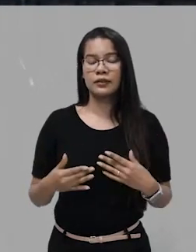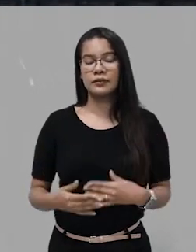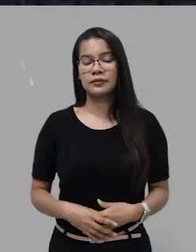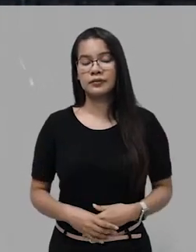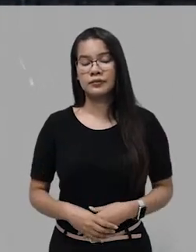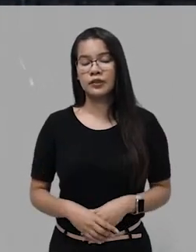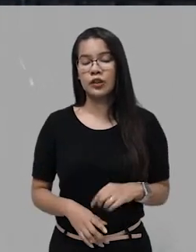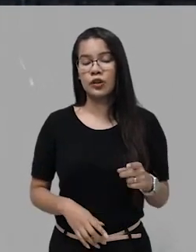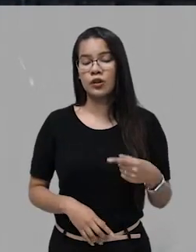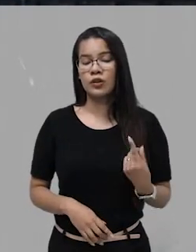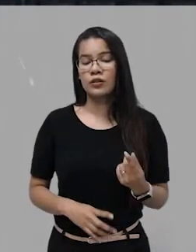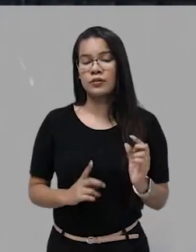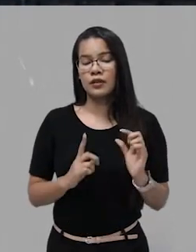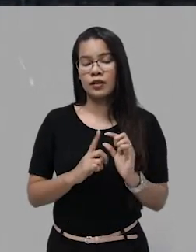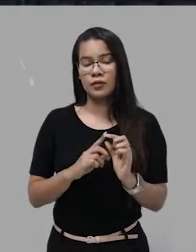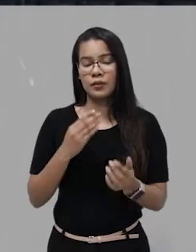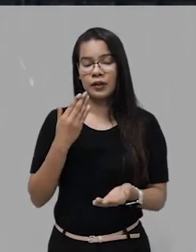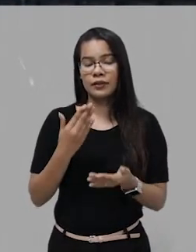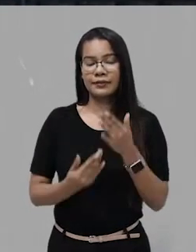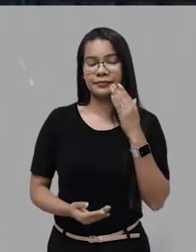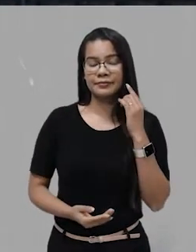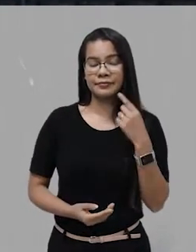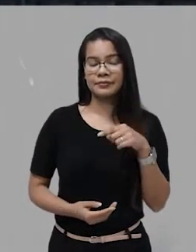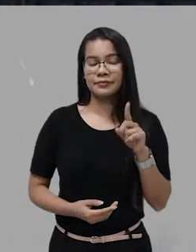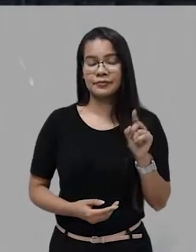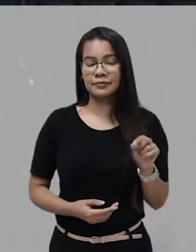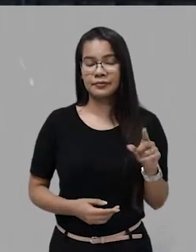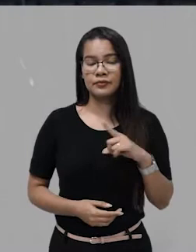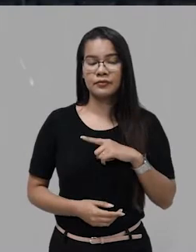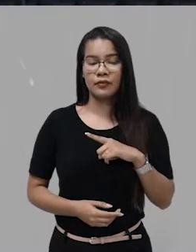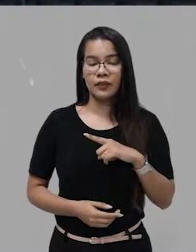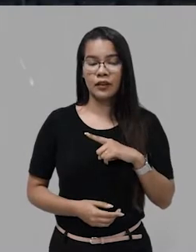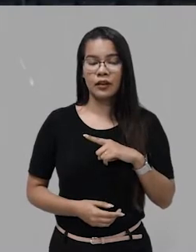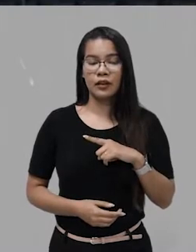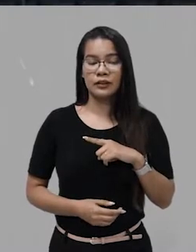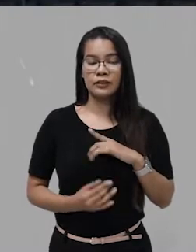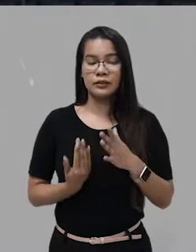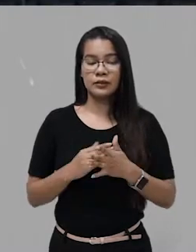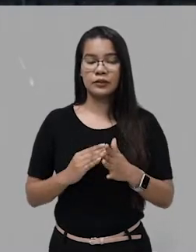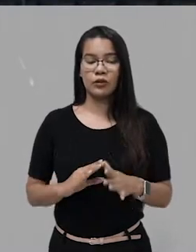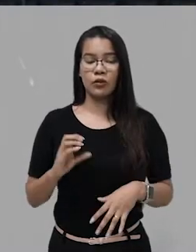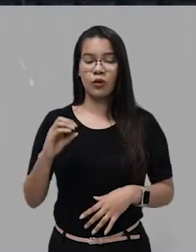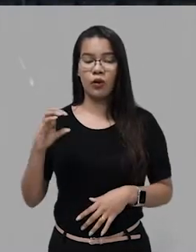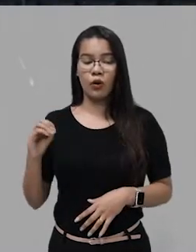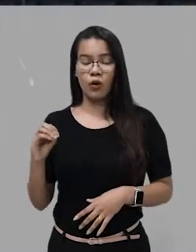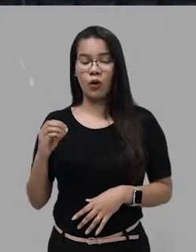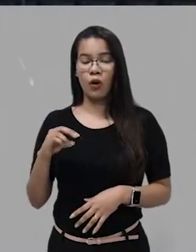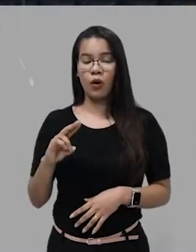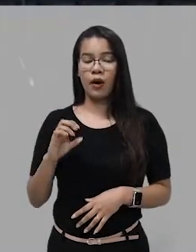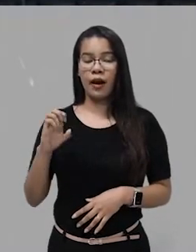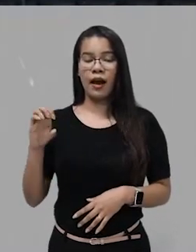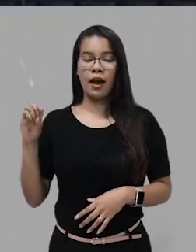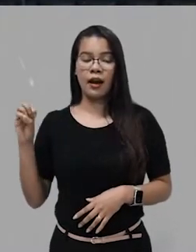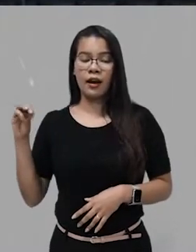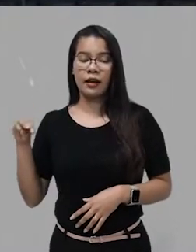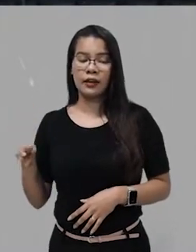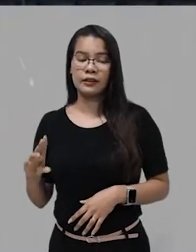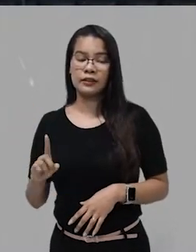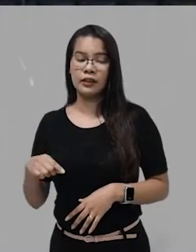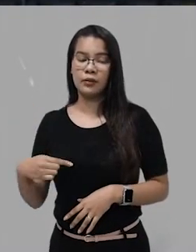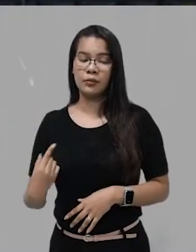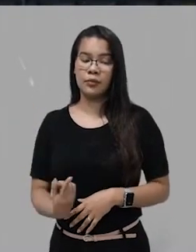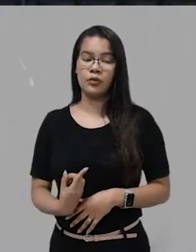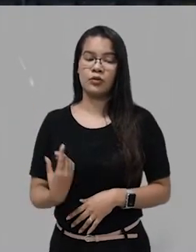palavras que perderam o acento foram as que tinham as terminações O ou em. Após o novo acordo, o acento circunflexo